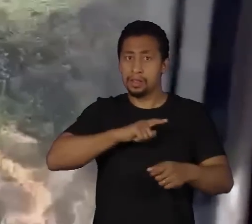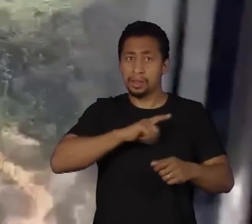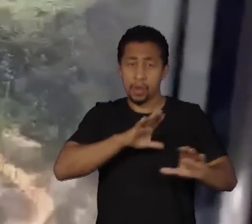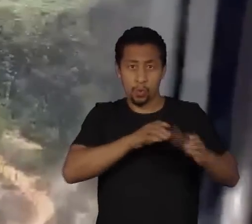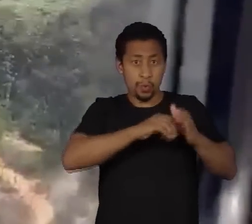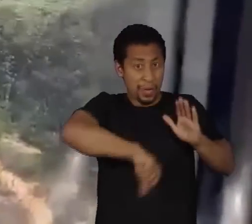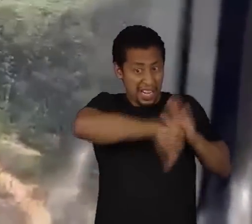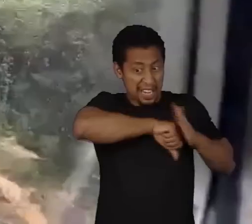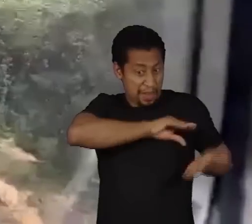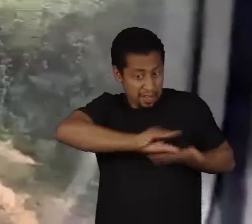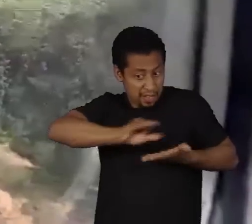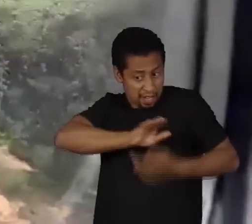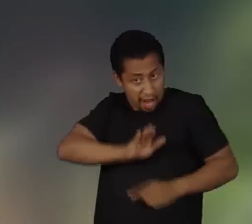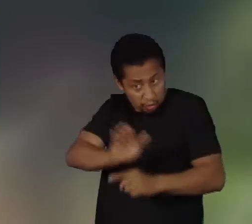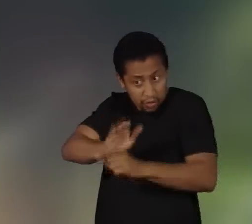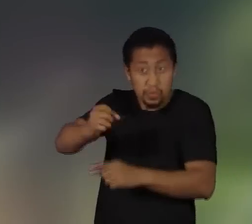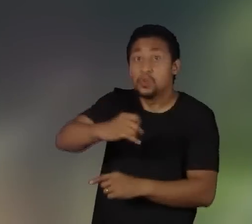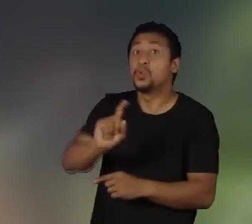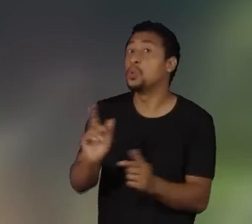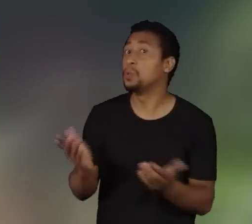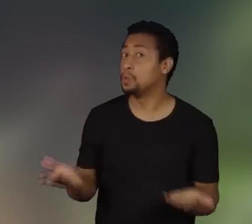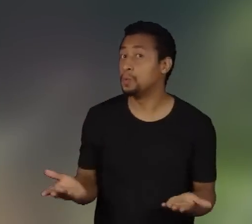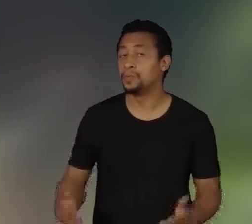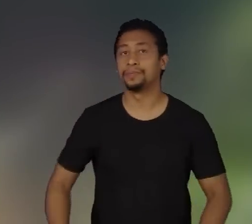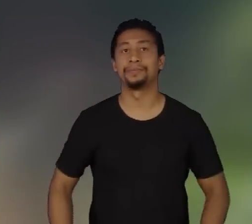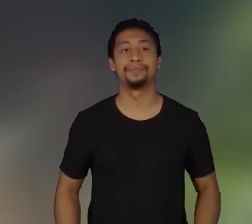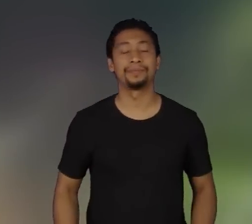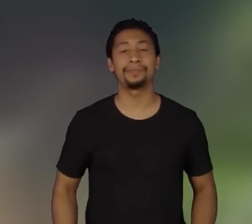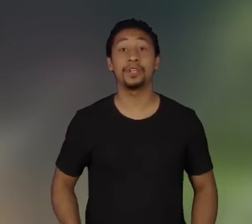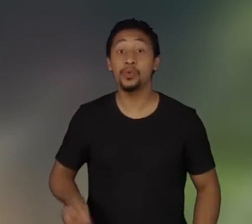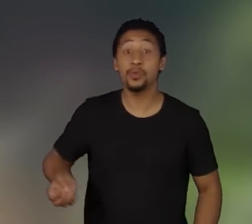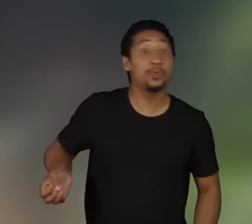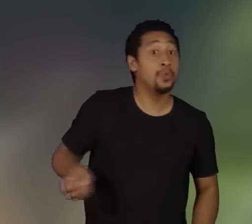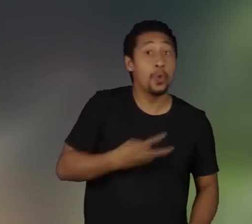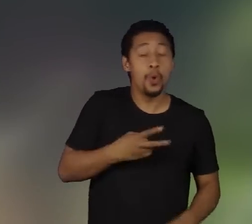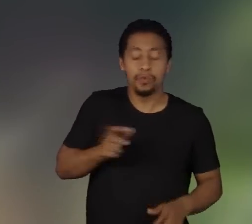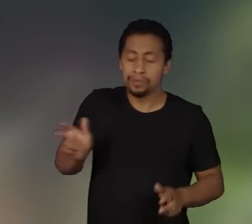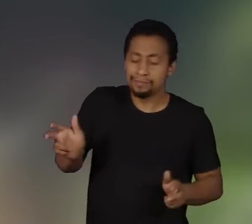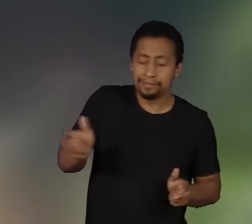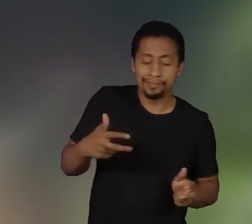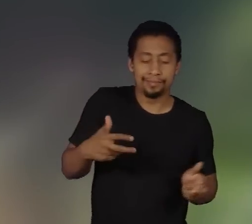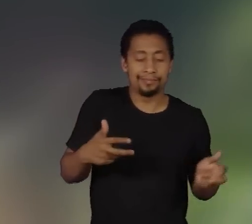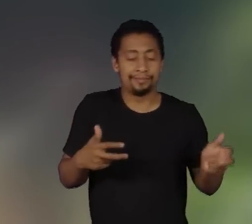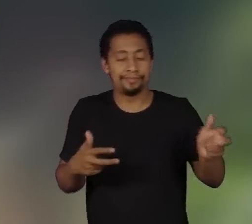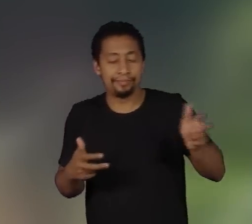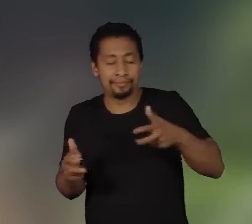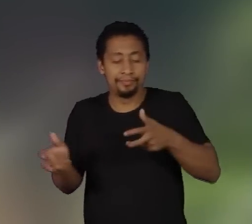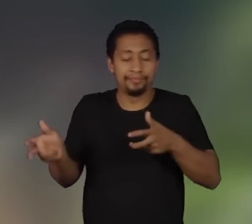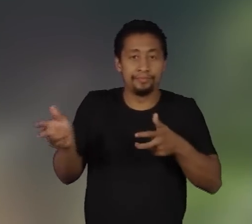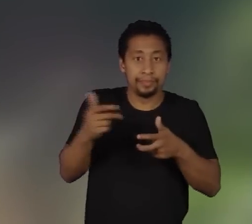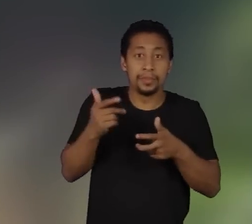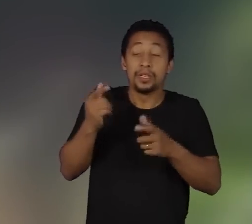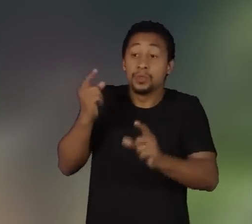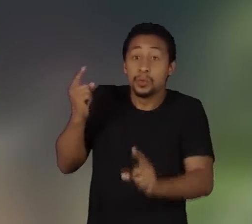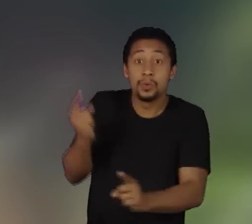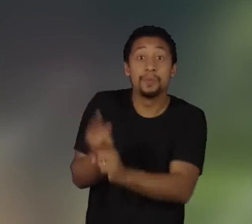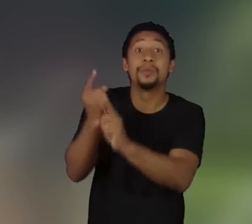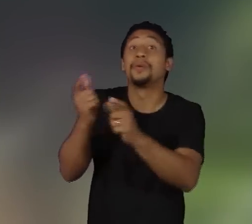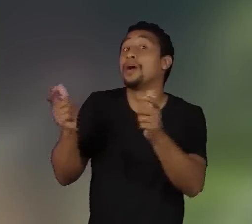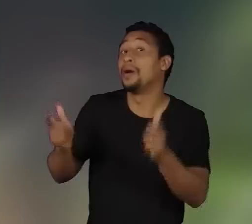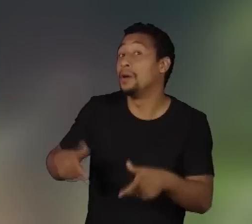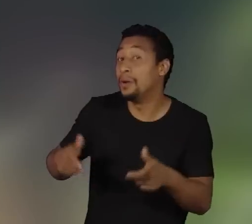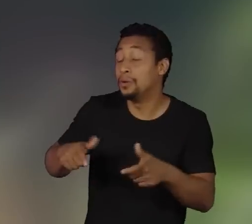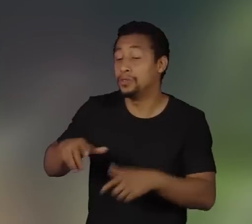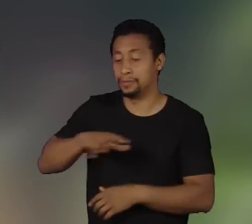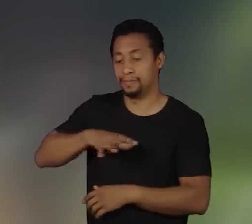facções criminosas. Uma nova espécie de bicho-preguiça é descoberta na Reserva Particular de